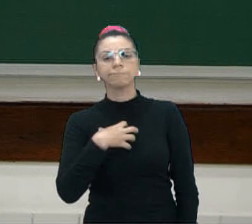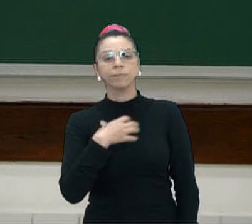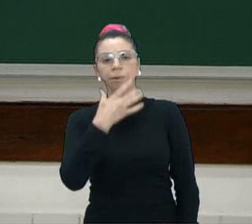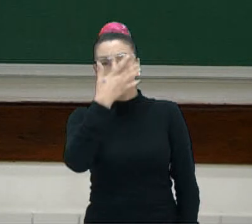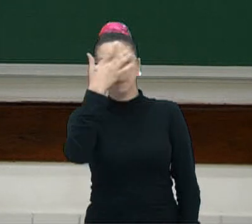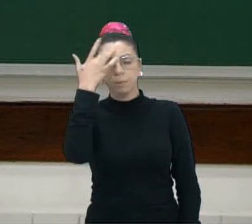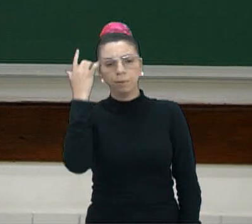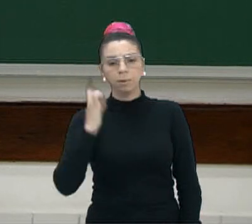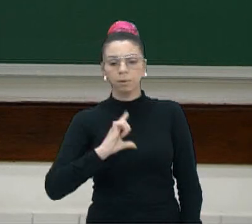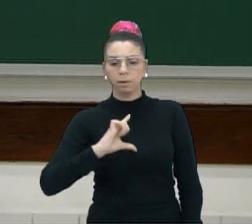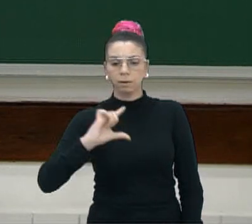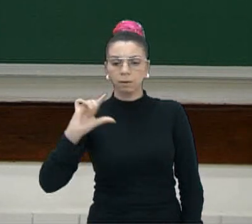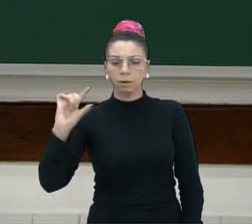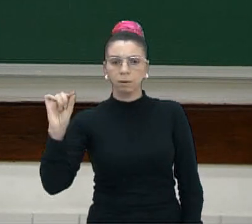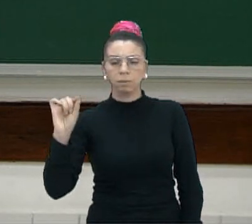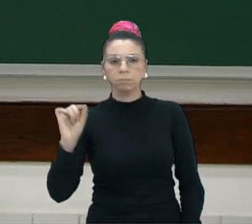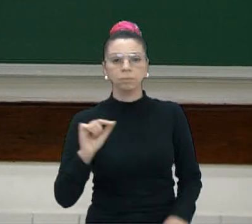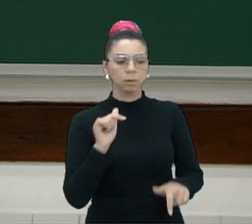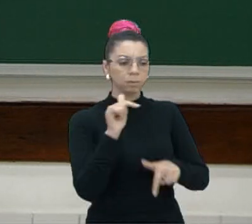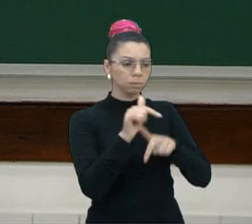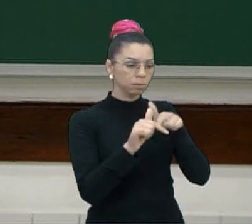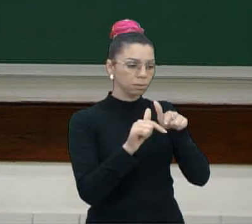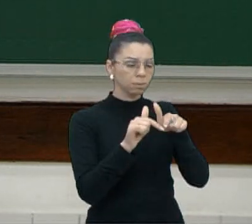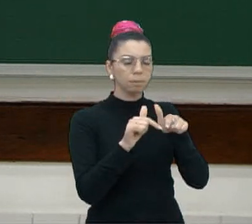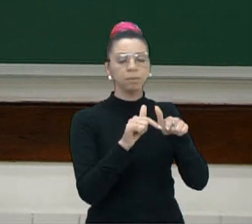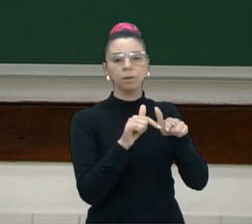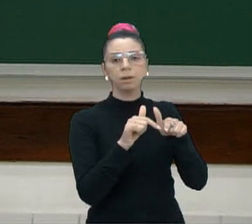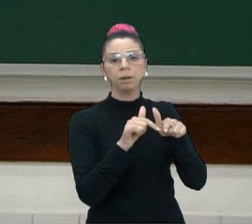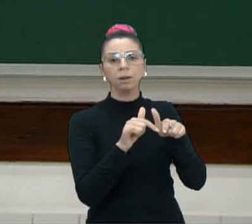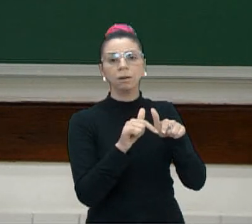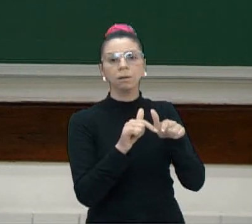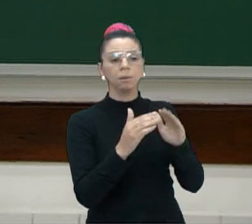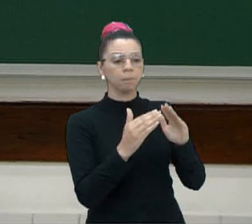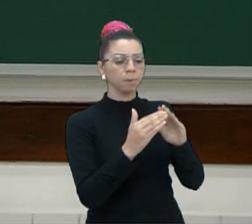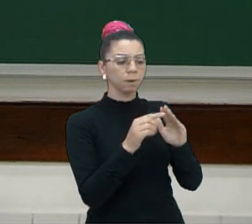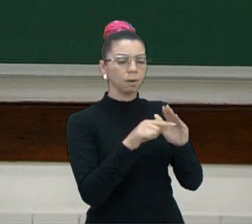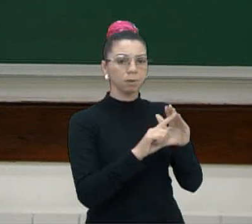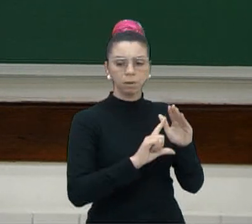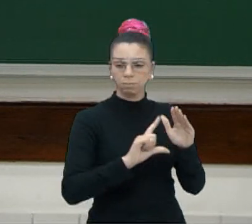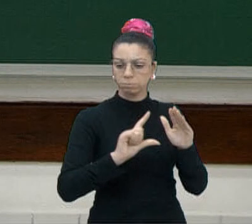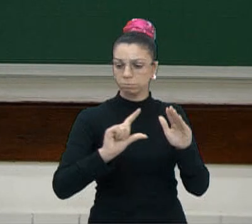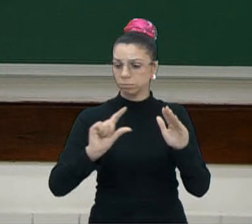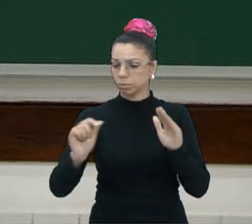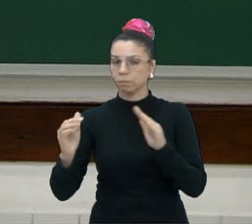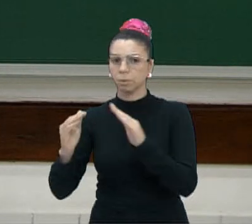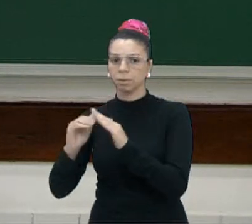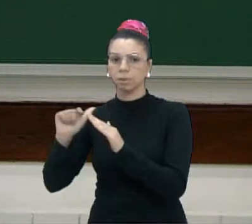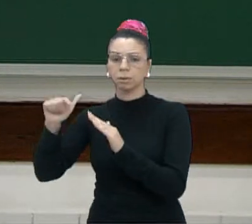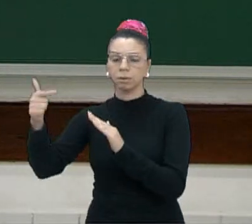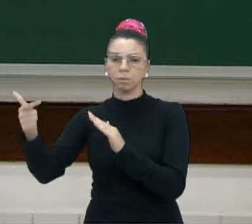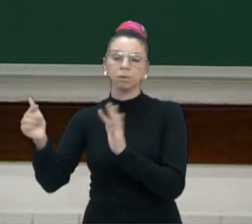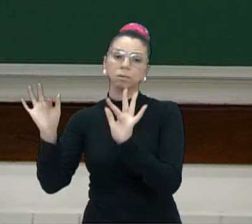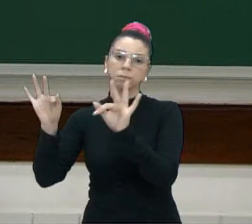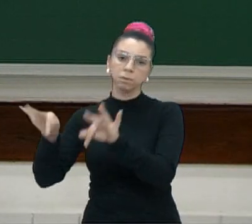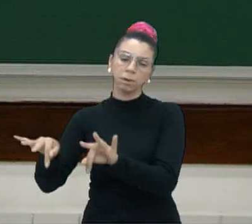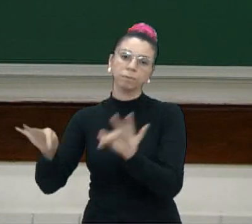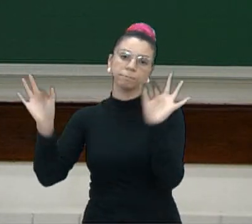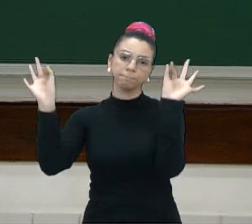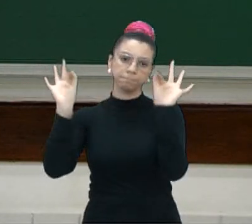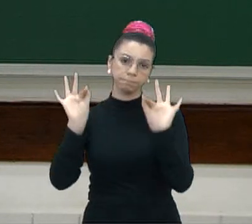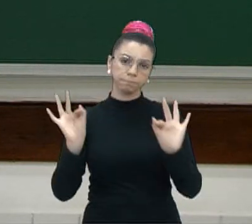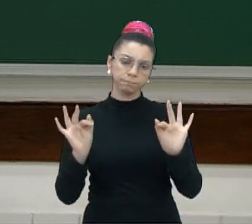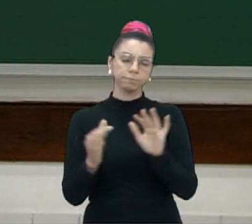que deixou um lugar, foi para um outro local e ali ele terminou com um final feliz. O que